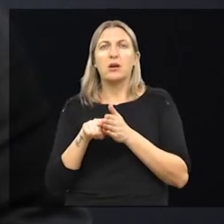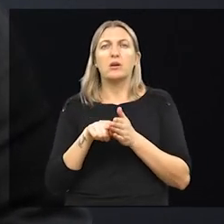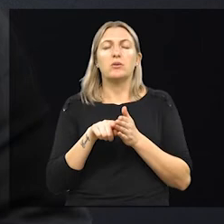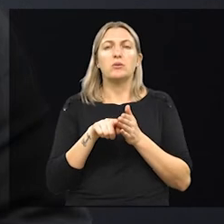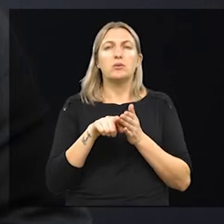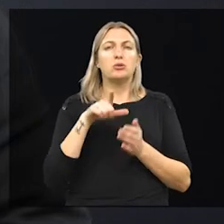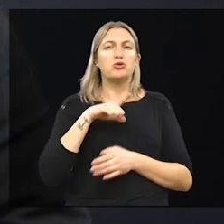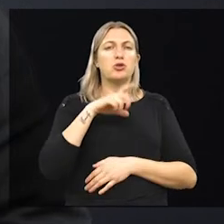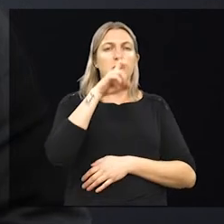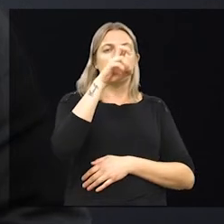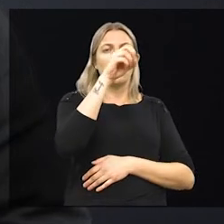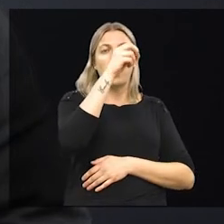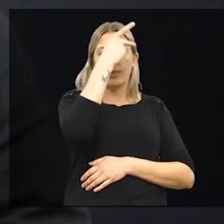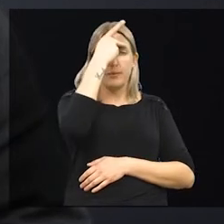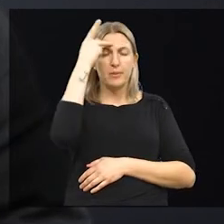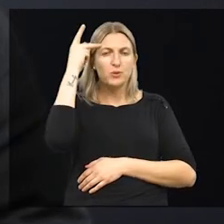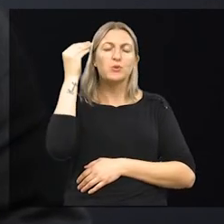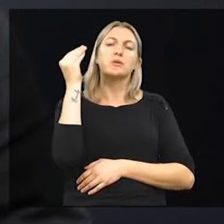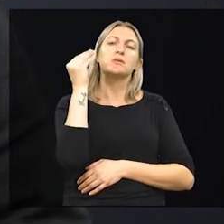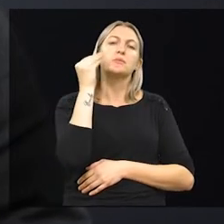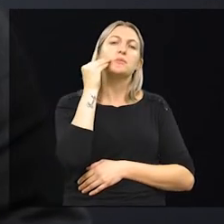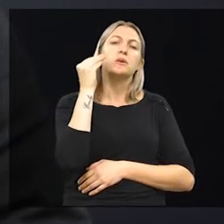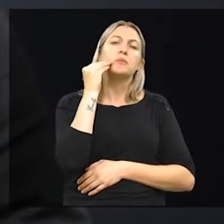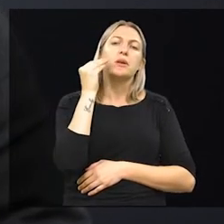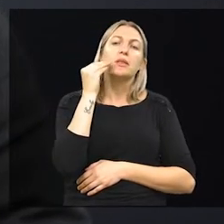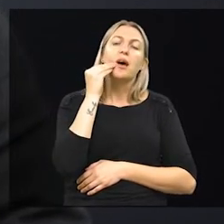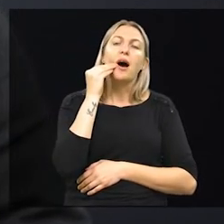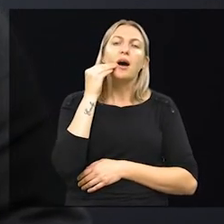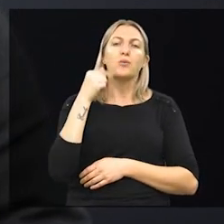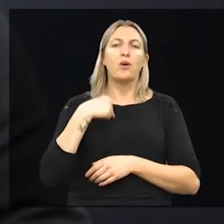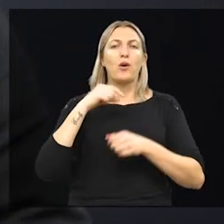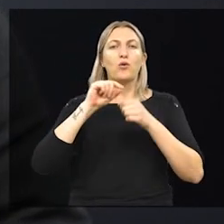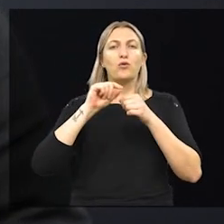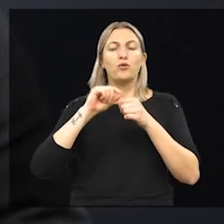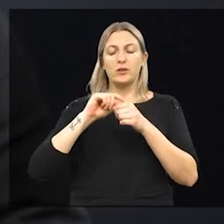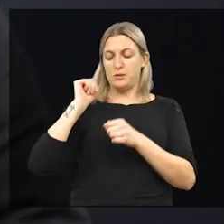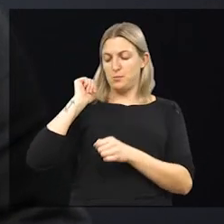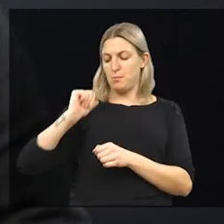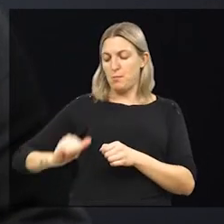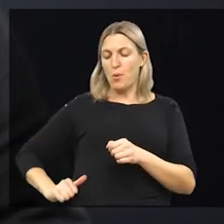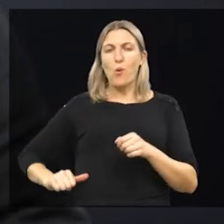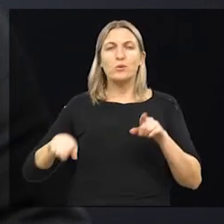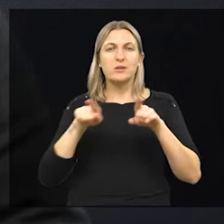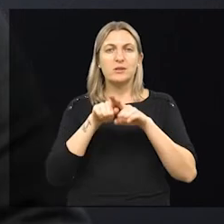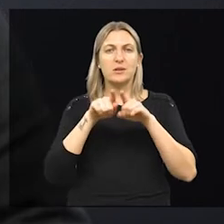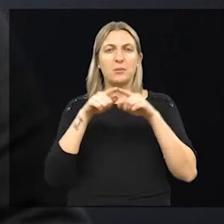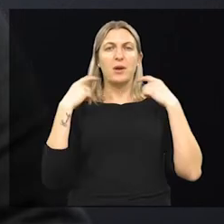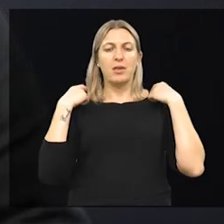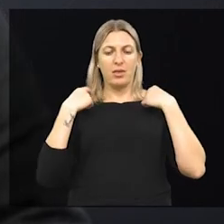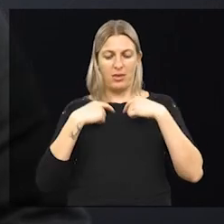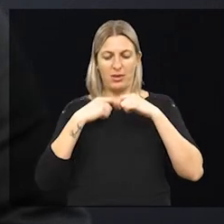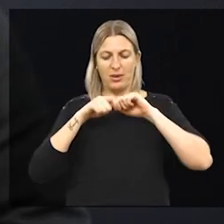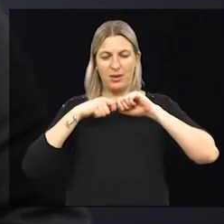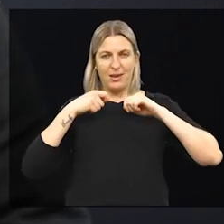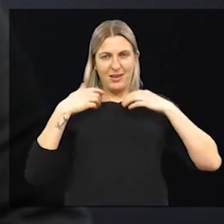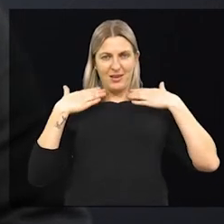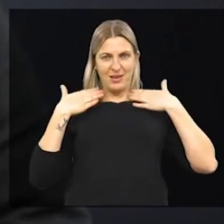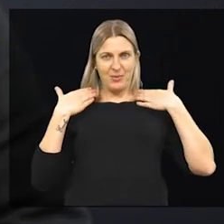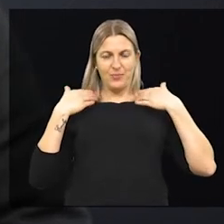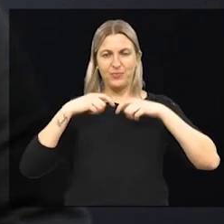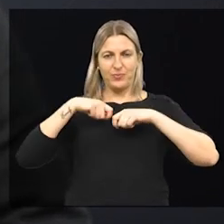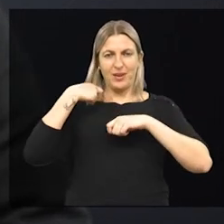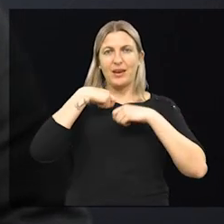adaptação do processo de avaliação na universidade de como seria essa análise que